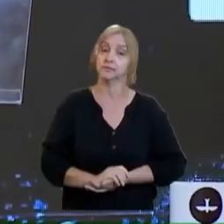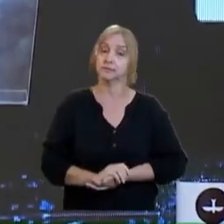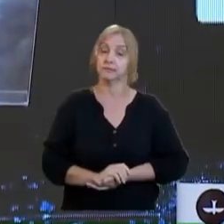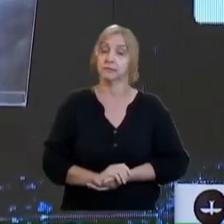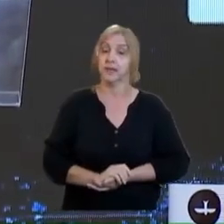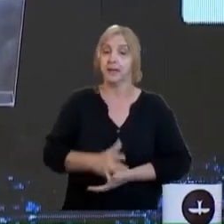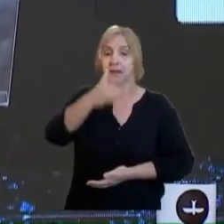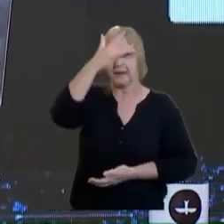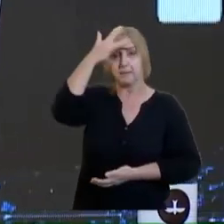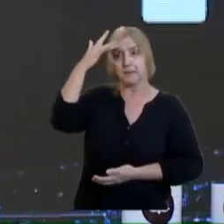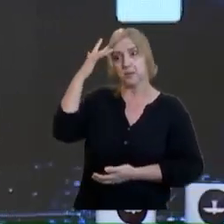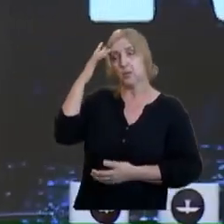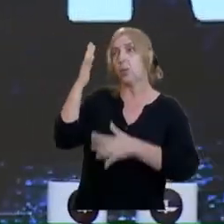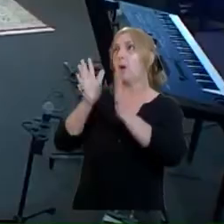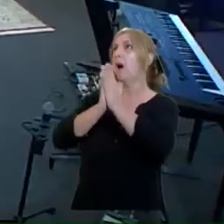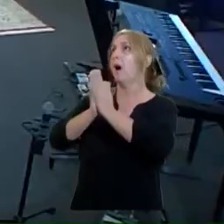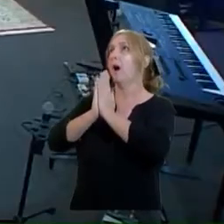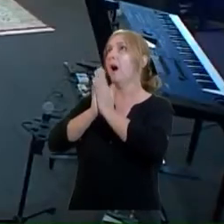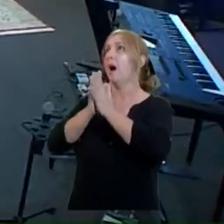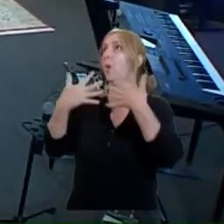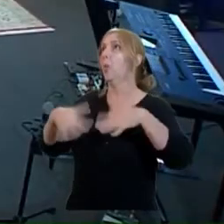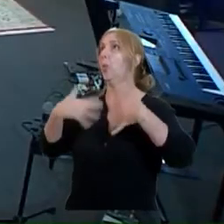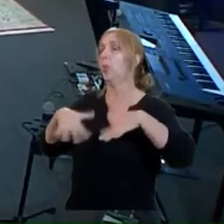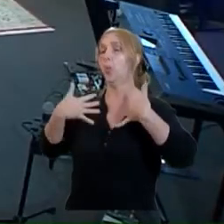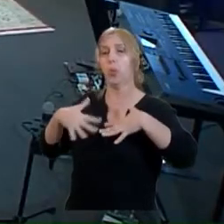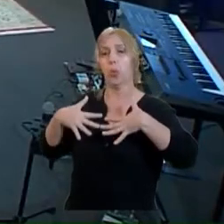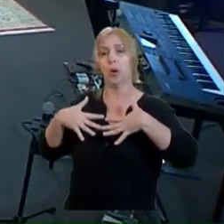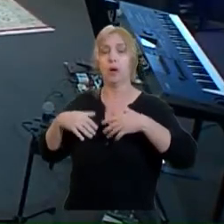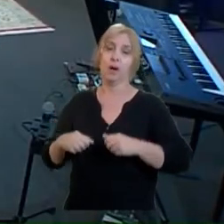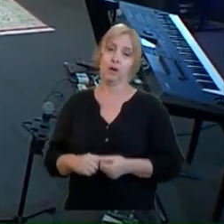este aflito. Este aflito.